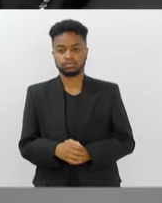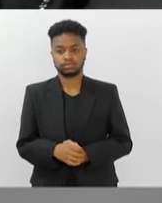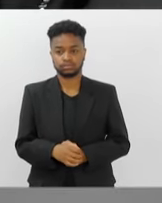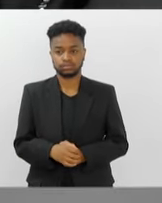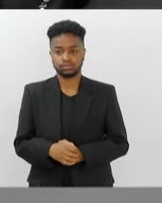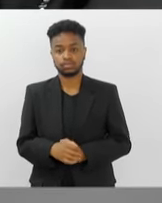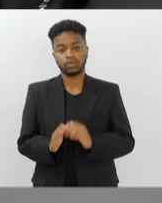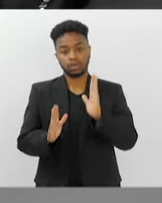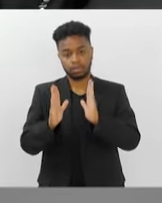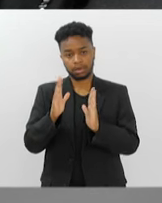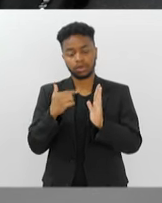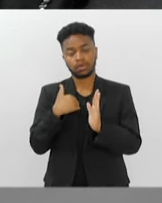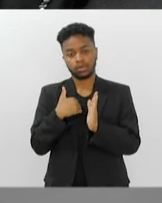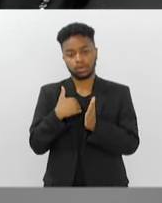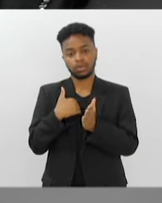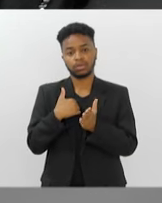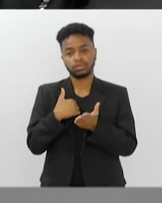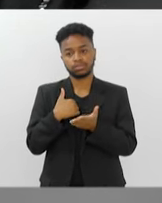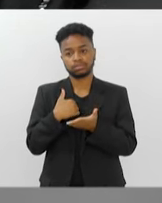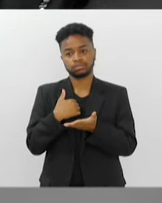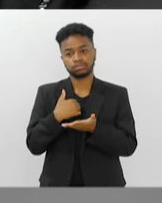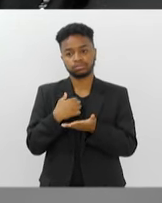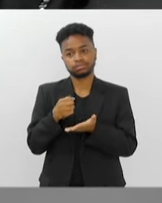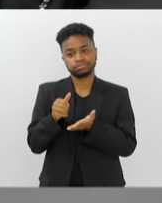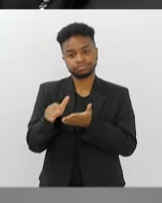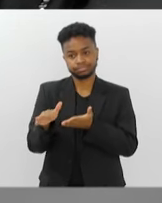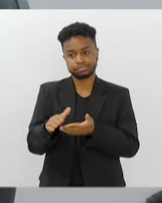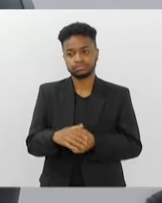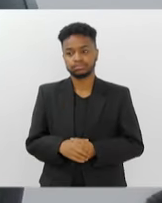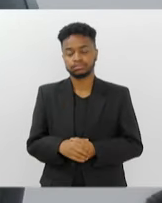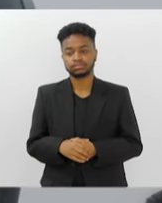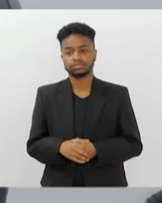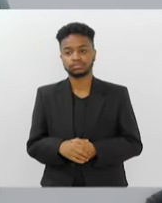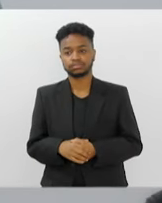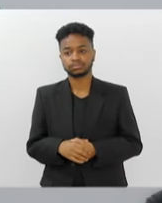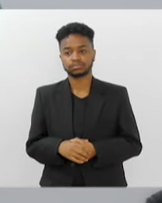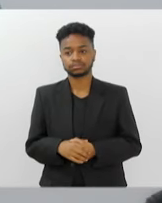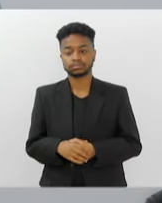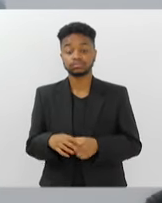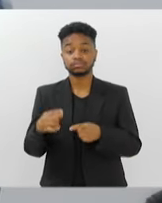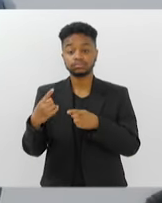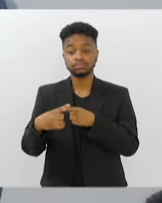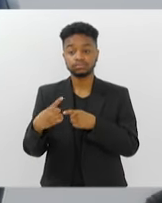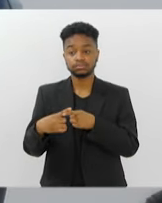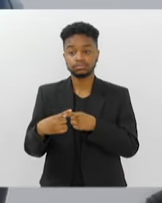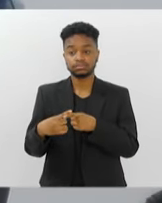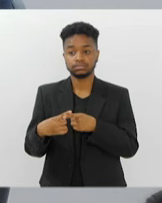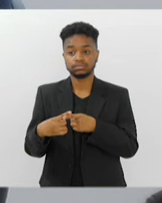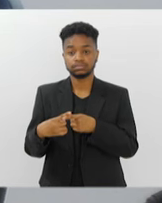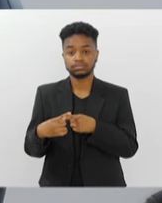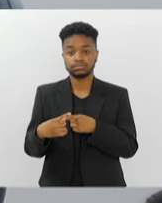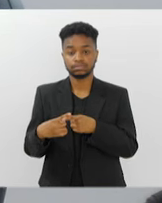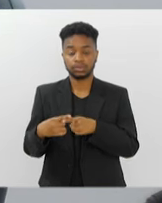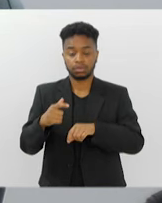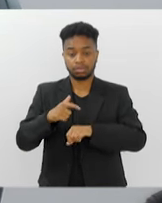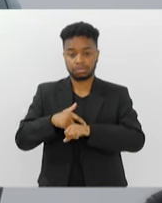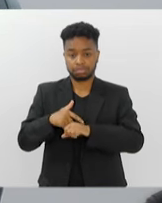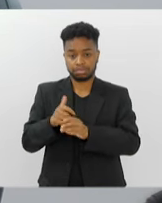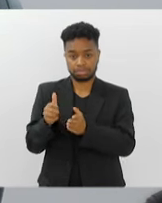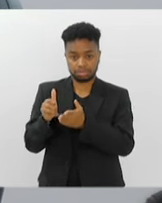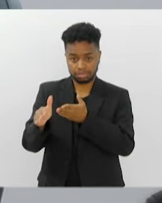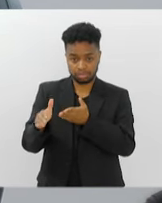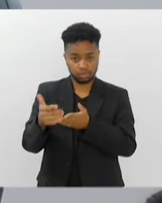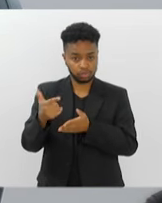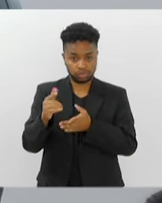minha exoneração is pode ter mudado isso é isso que eu queria saber até porque 1 até vocês saírem não tinha sido autorizada nenhum